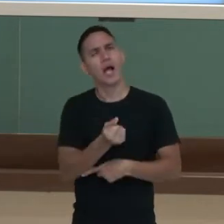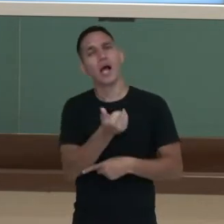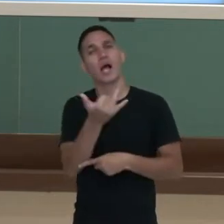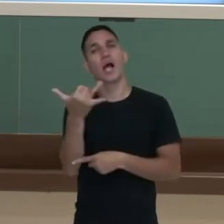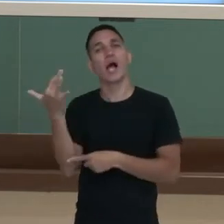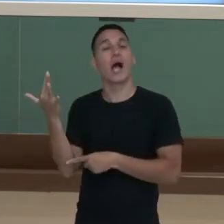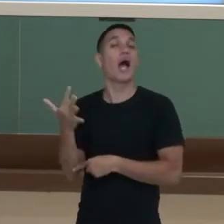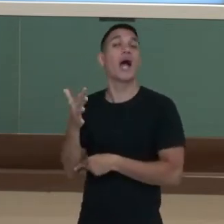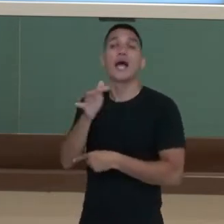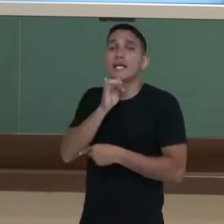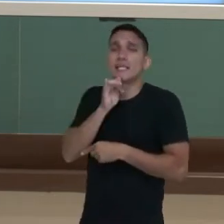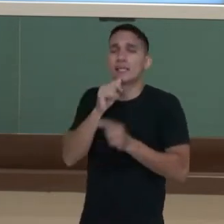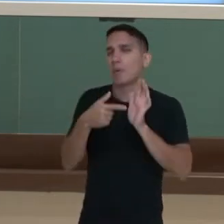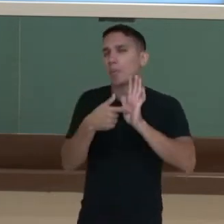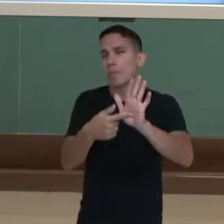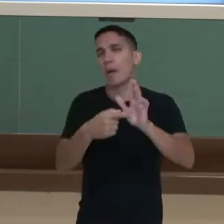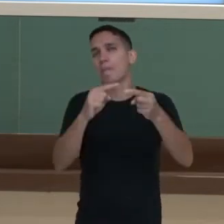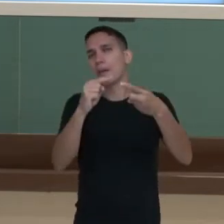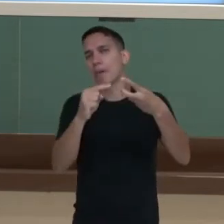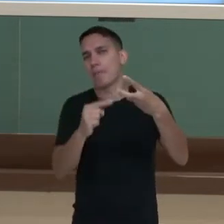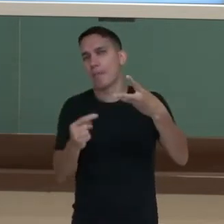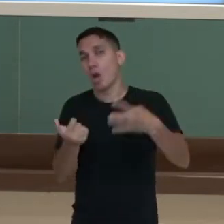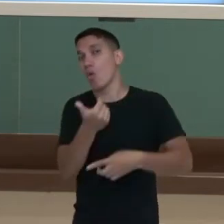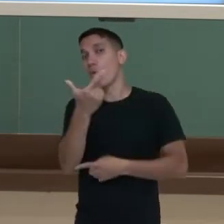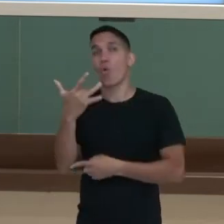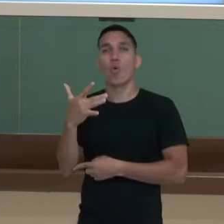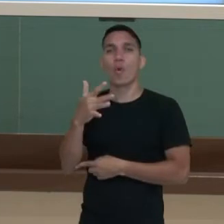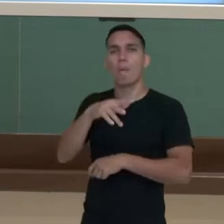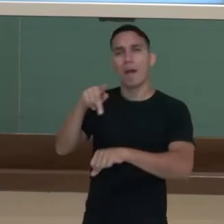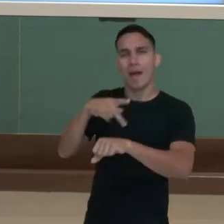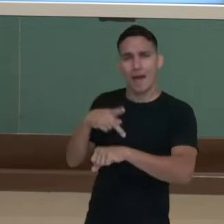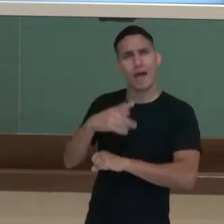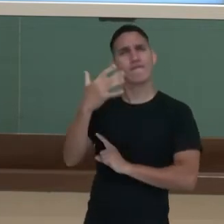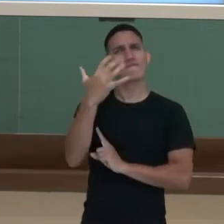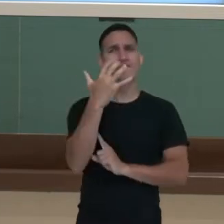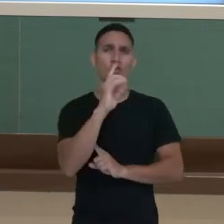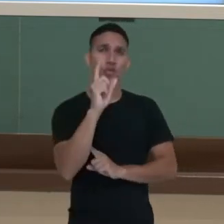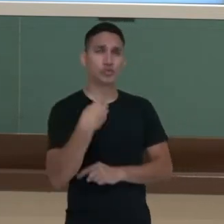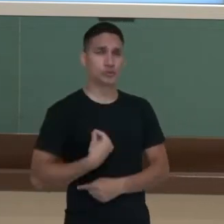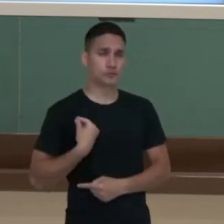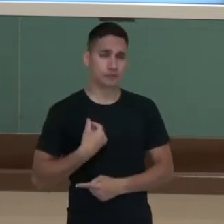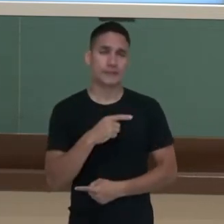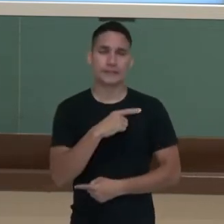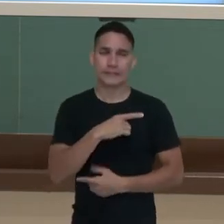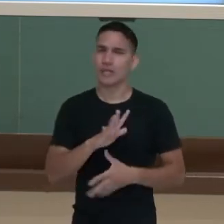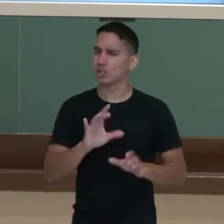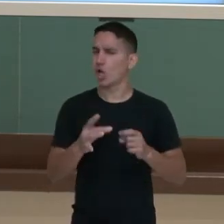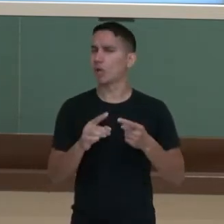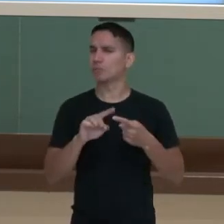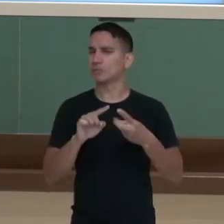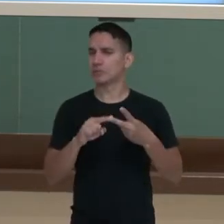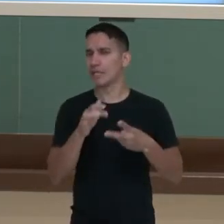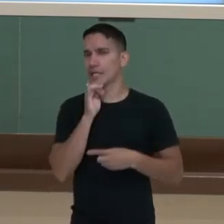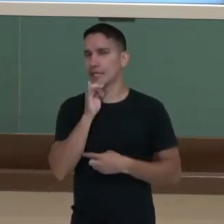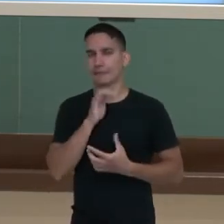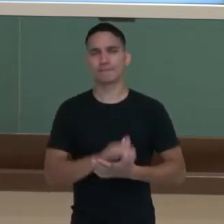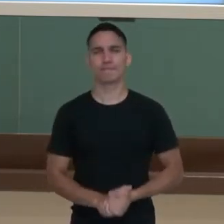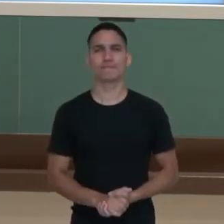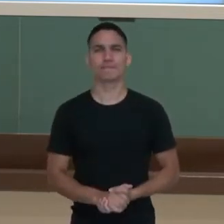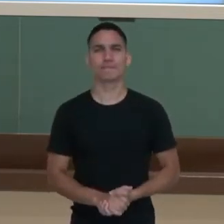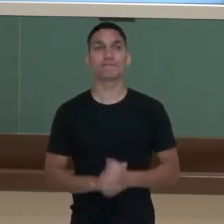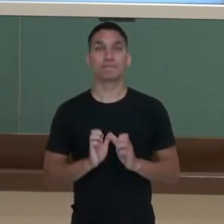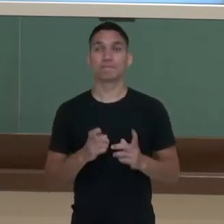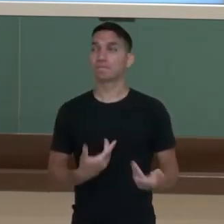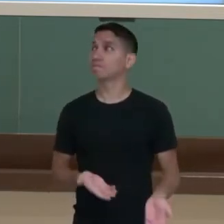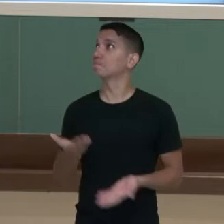aí da cultura de outros países que exercem influência sobre as nossas vidas, tá bom? Só para pegar dois exemplos. Muito